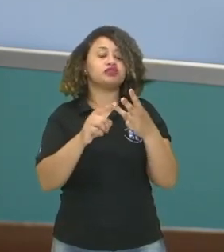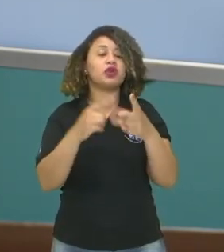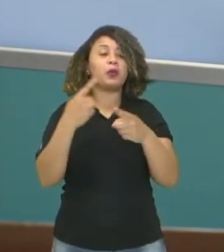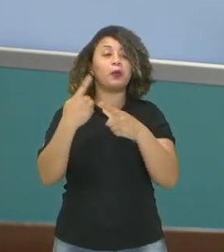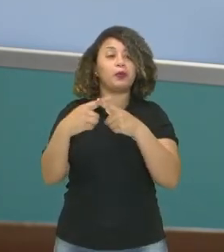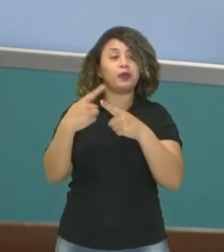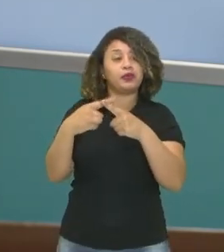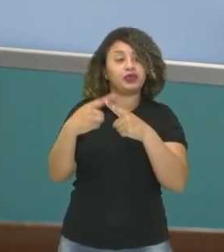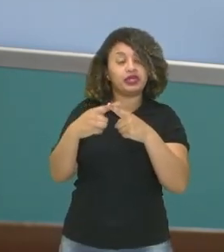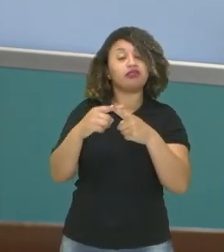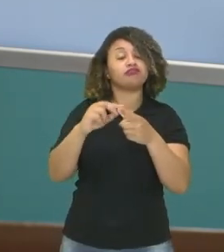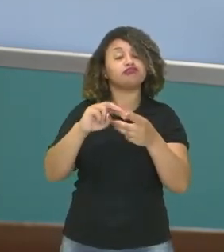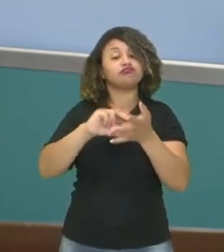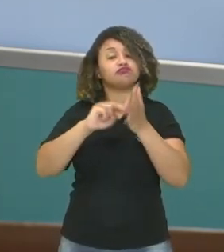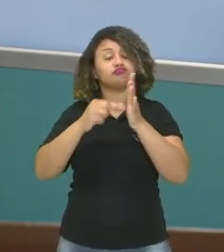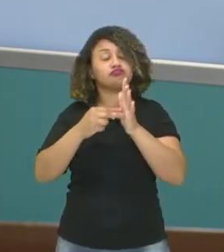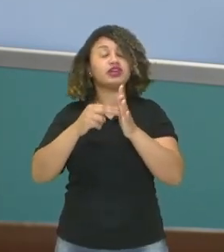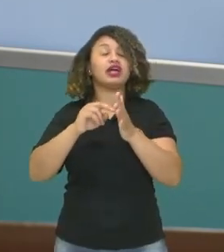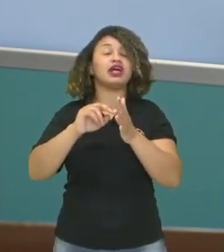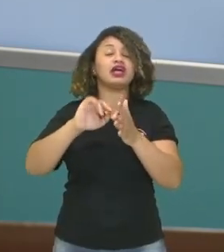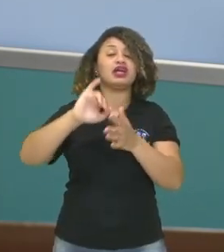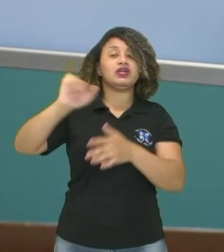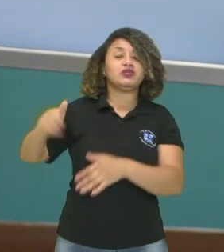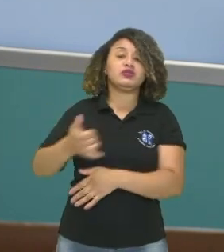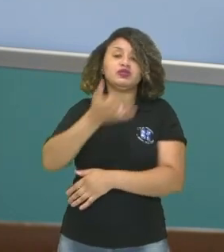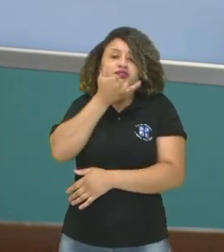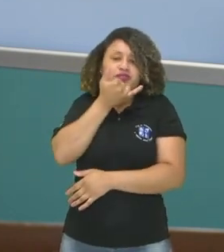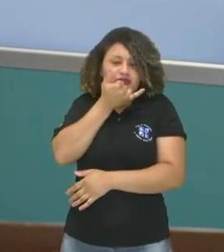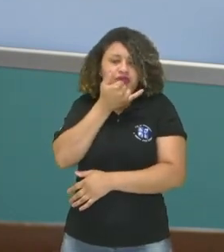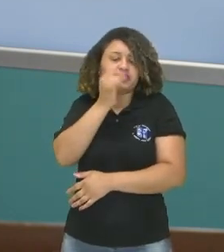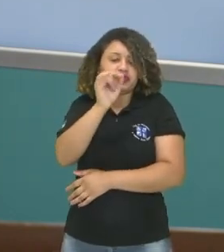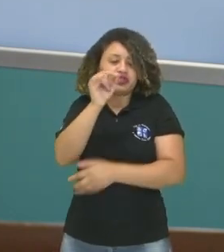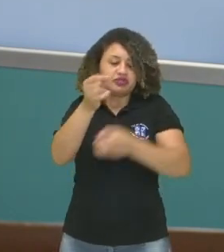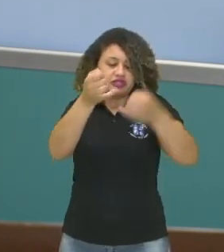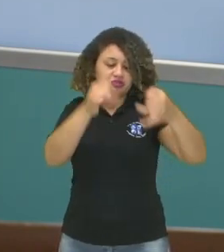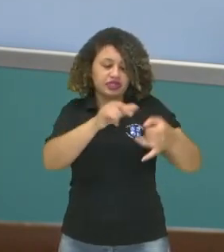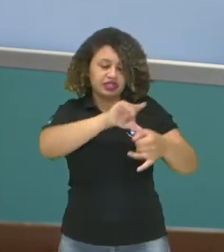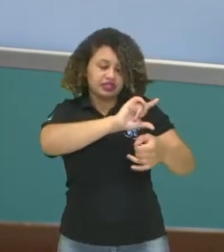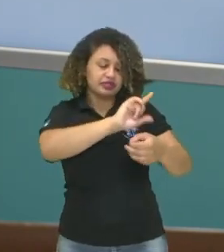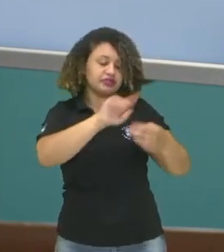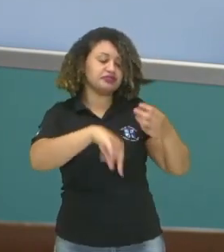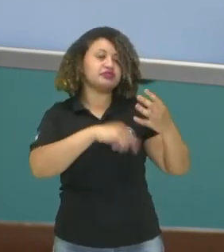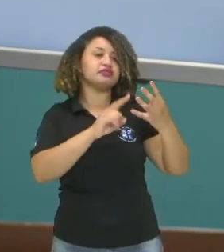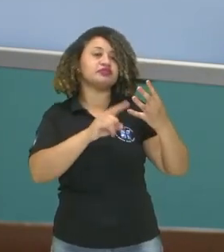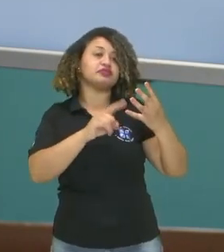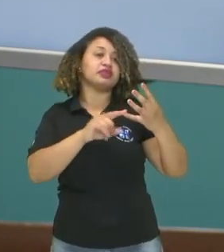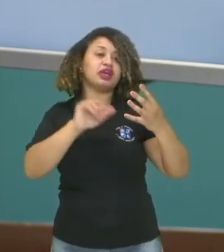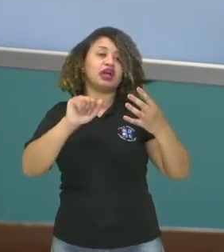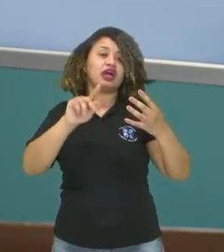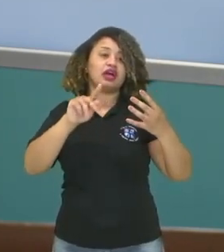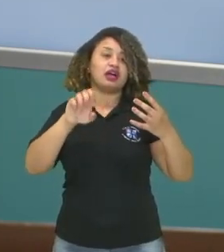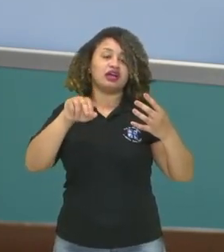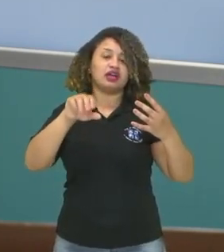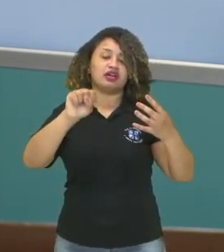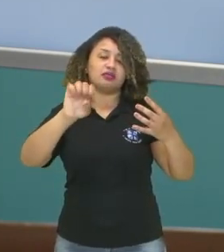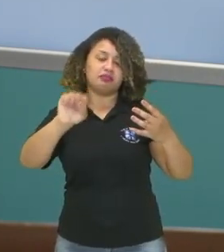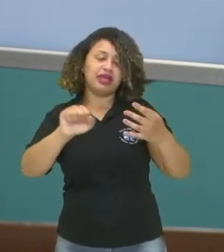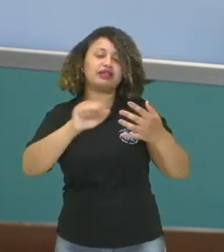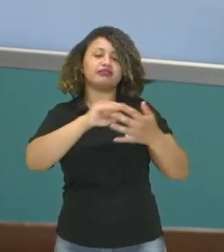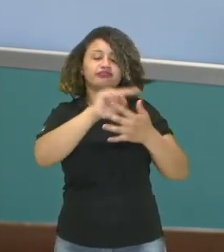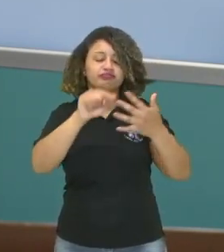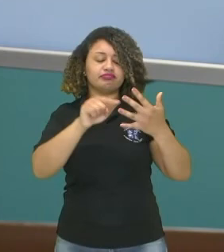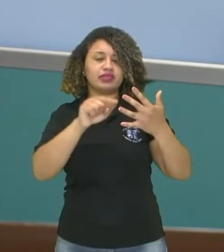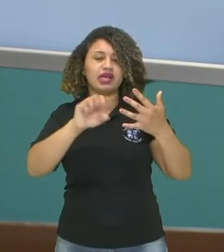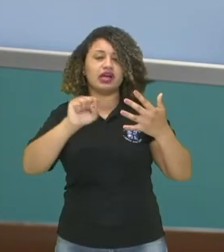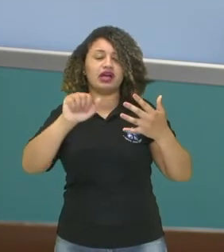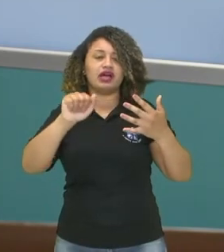que faz uma justificativa em relação ao que foi dito anteriormente, e o apenas, que faz uma limitação de aonde